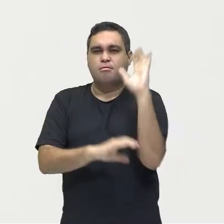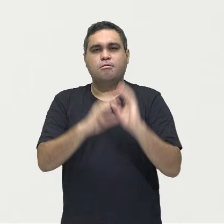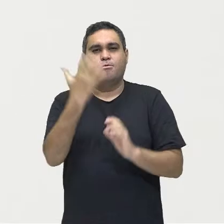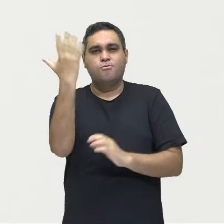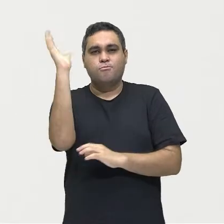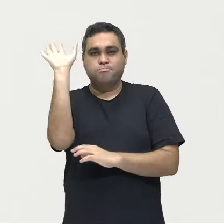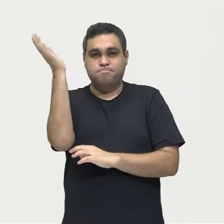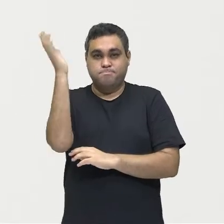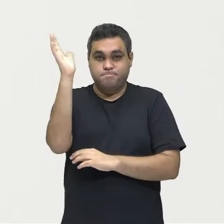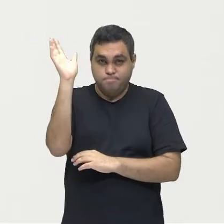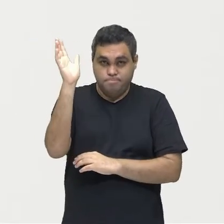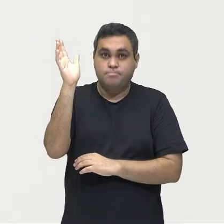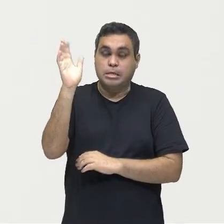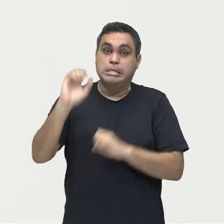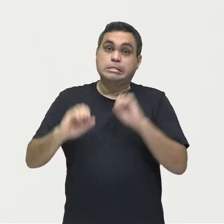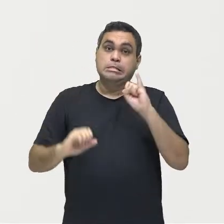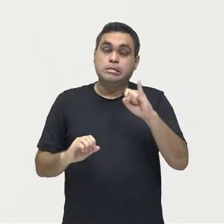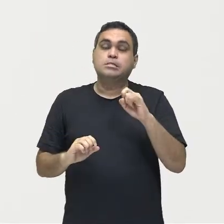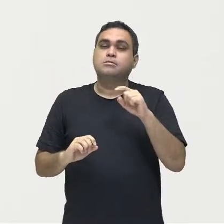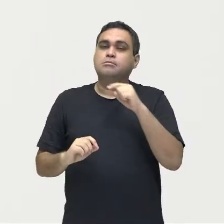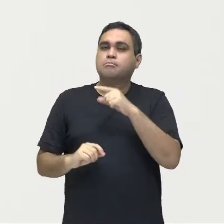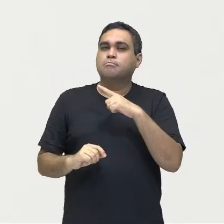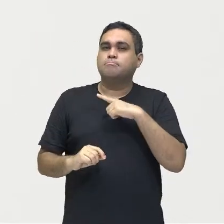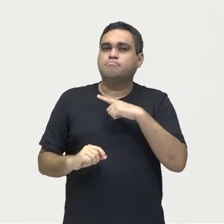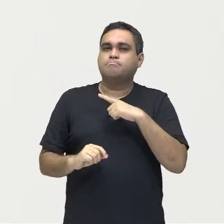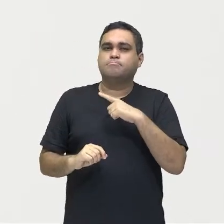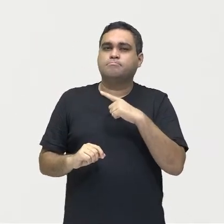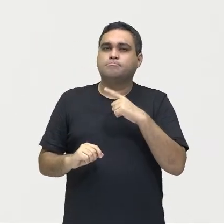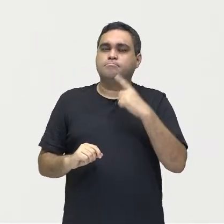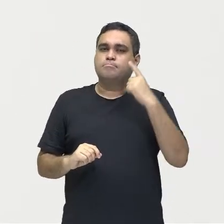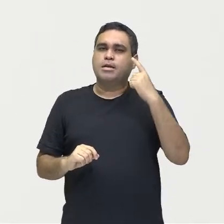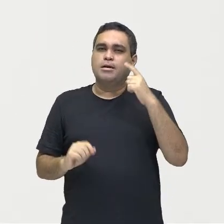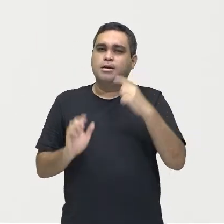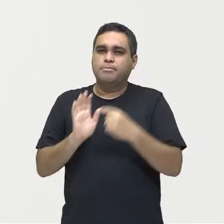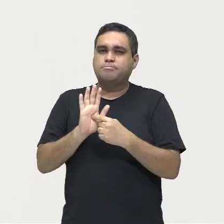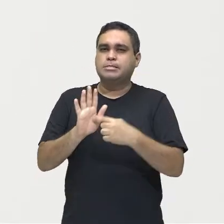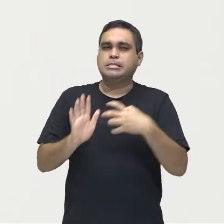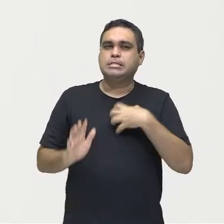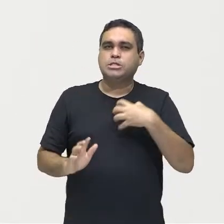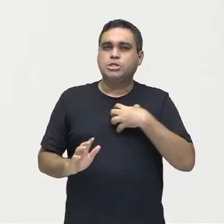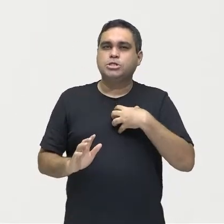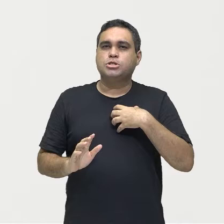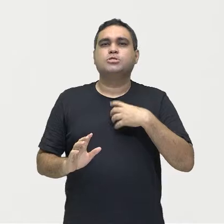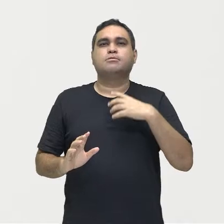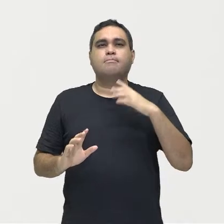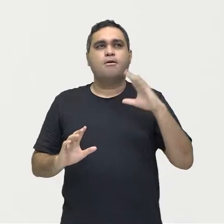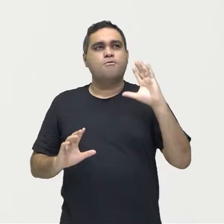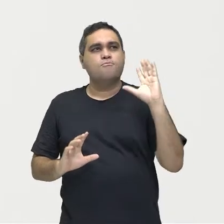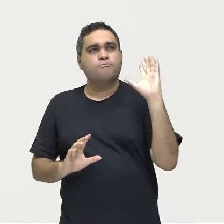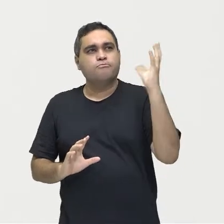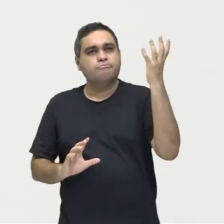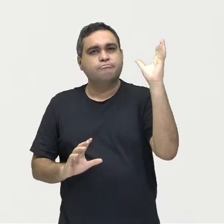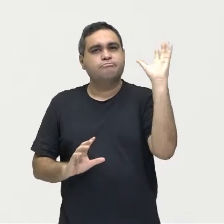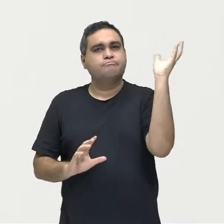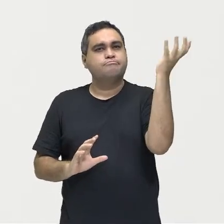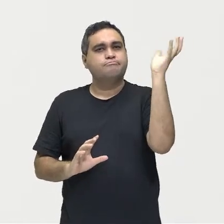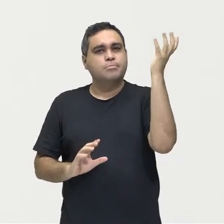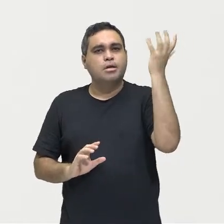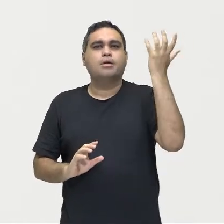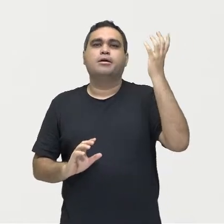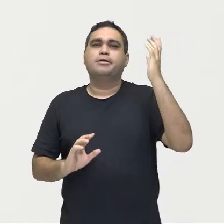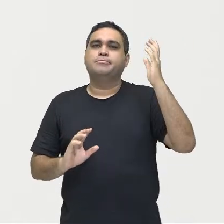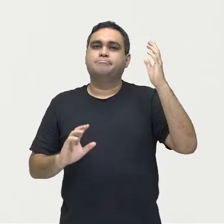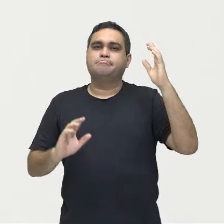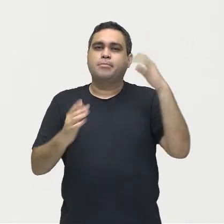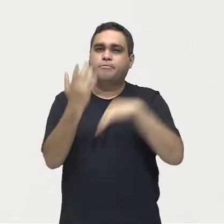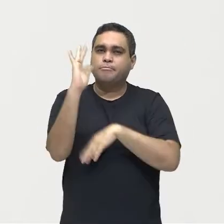o verbo traz essa ideia de fenômenos da natureza, fenômenos naturais, como, por exemplo, os